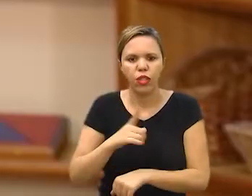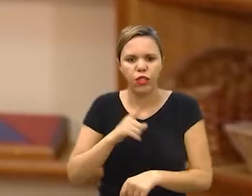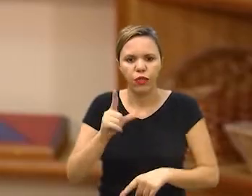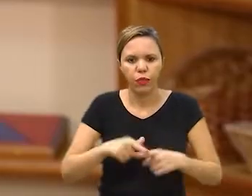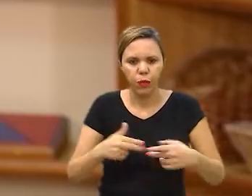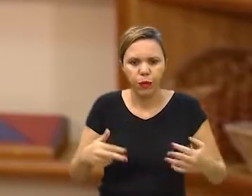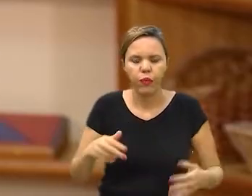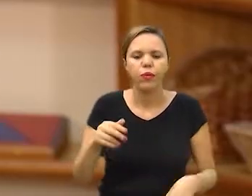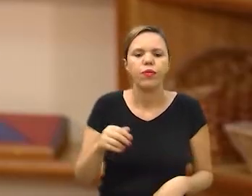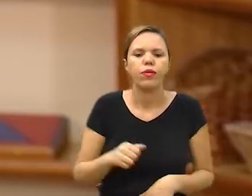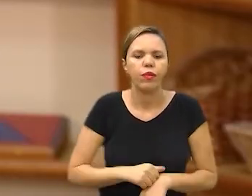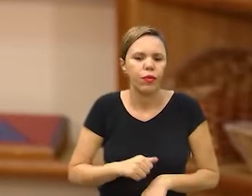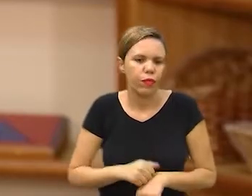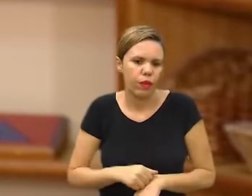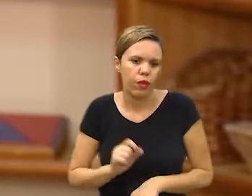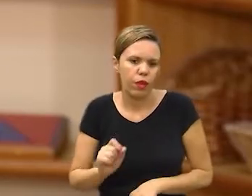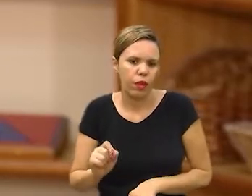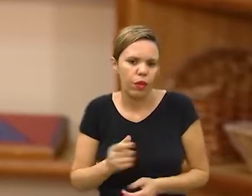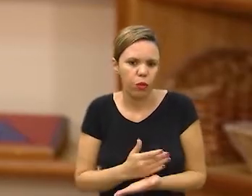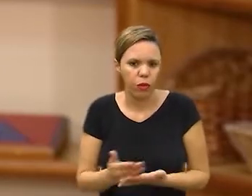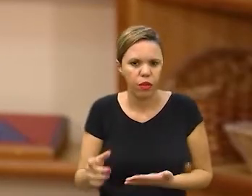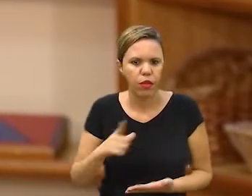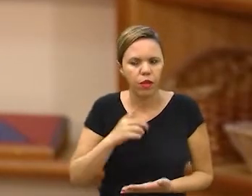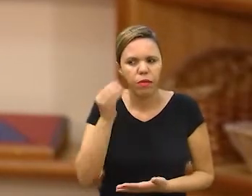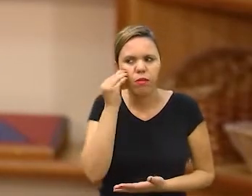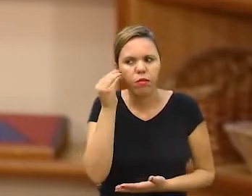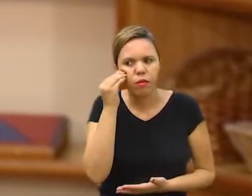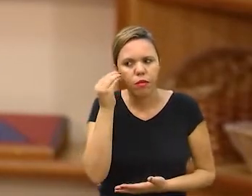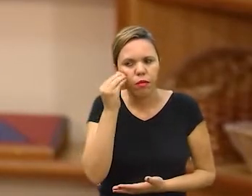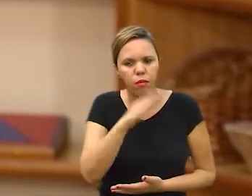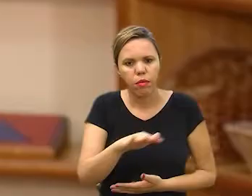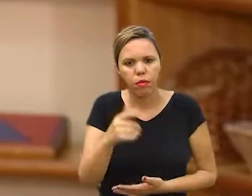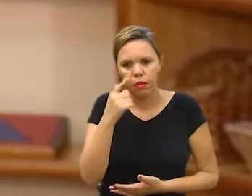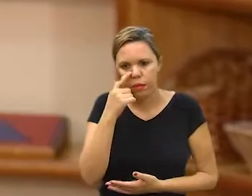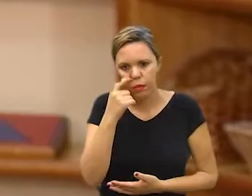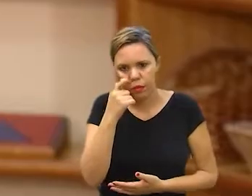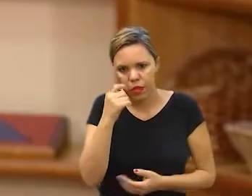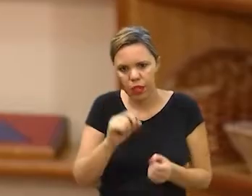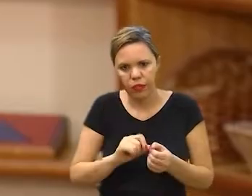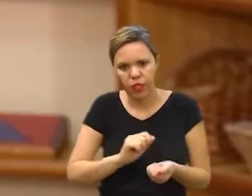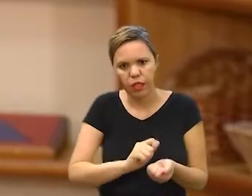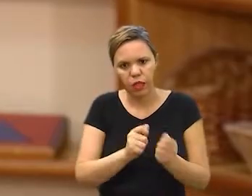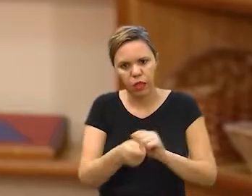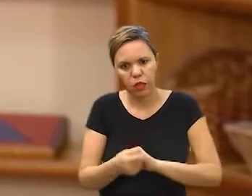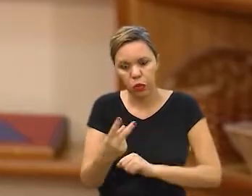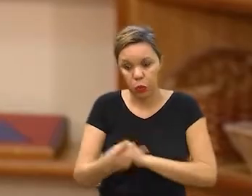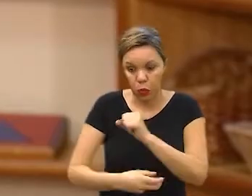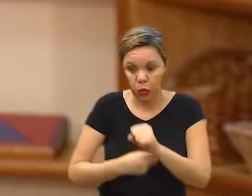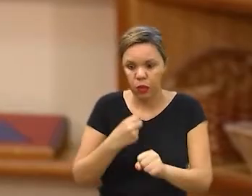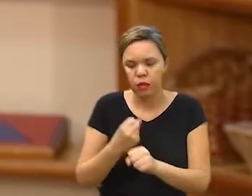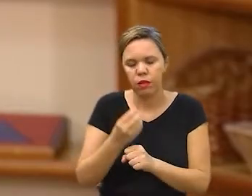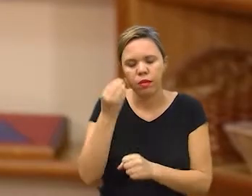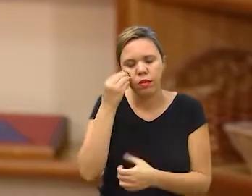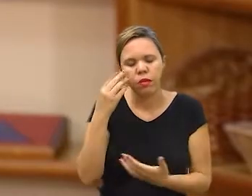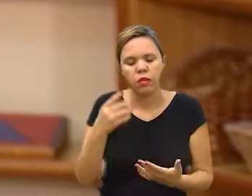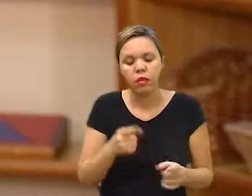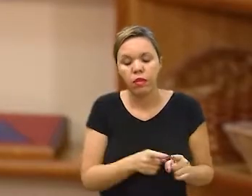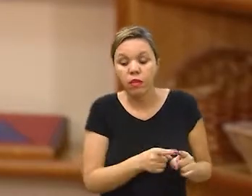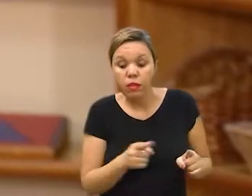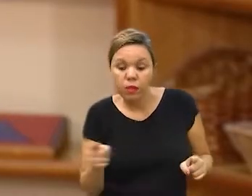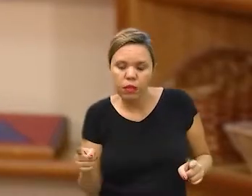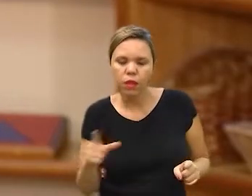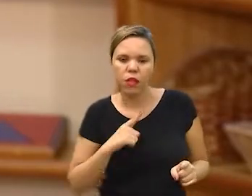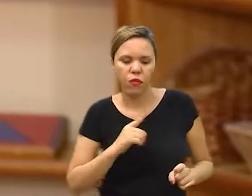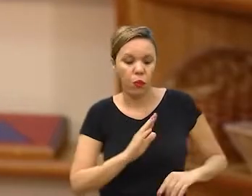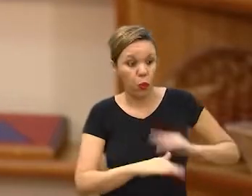mais concretos que ela começou a testar com essas crianças e ela fez a utilização desse material por 2 anos. Nesse tempo, ela teve